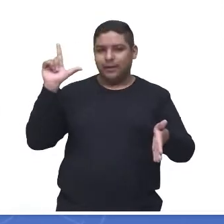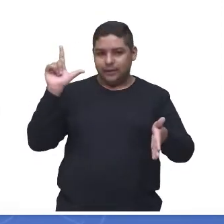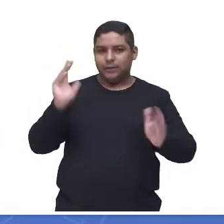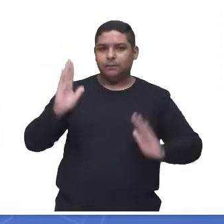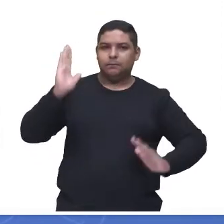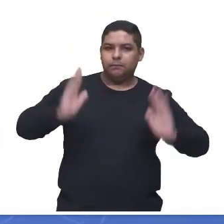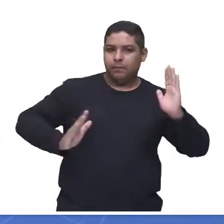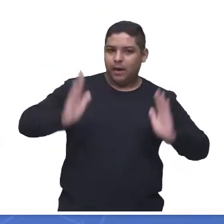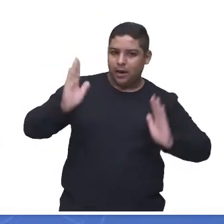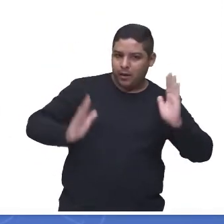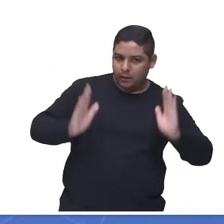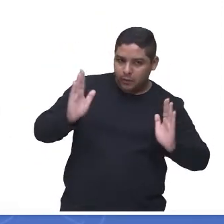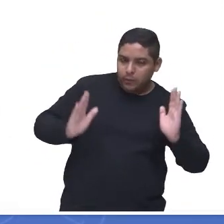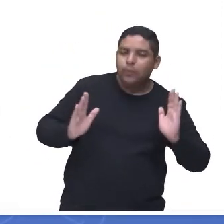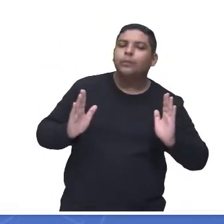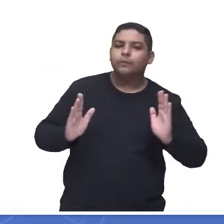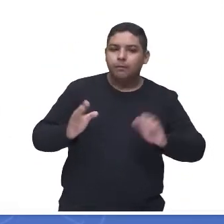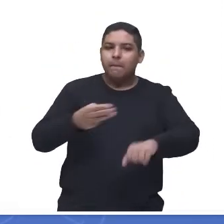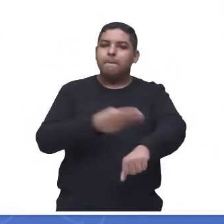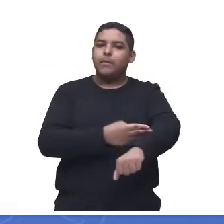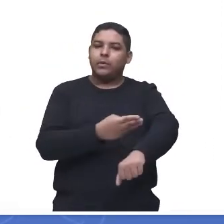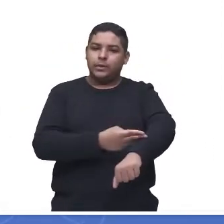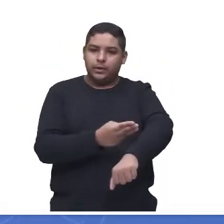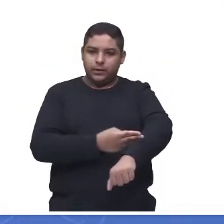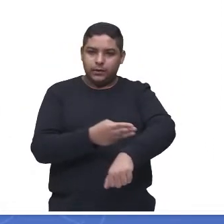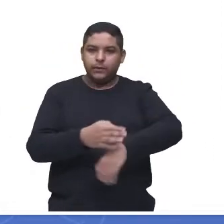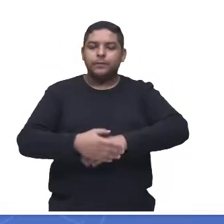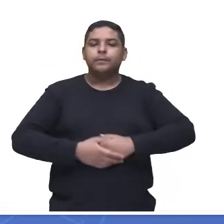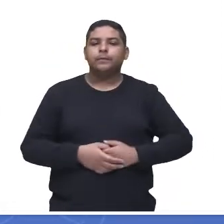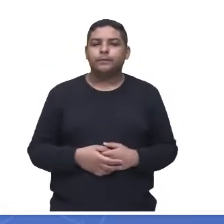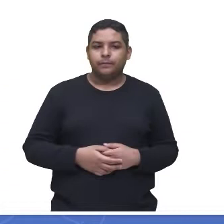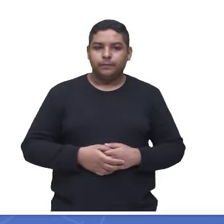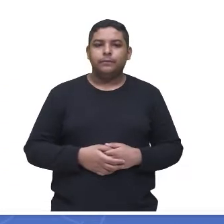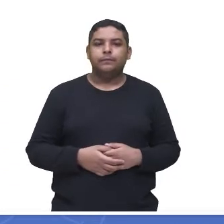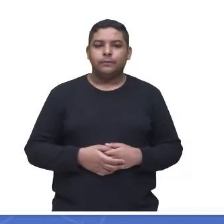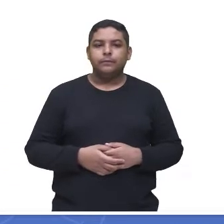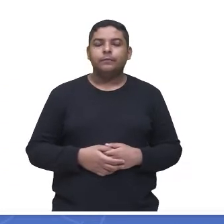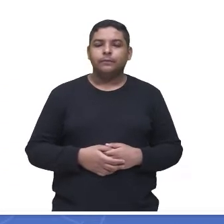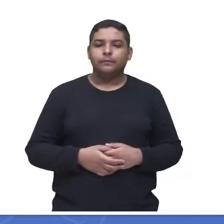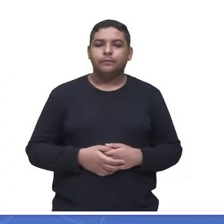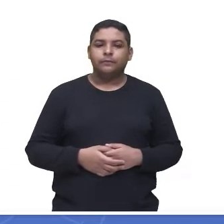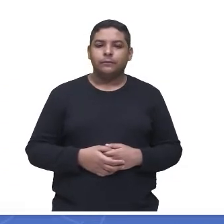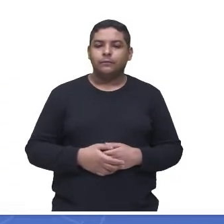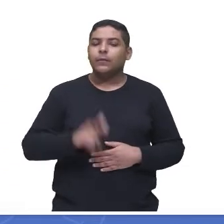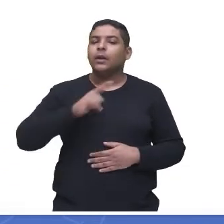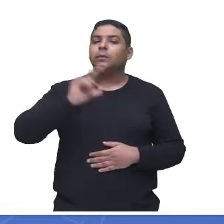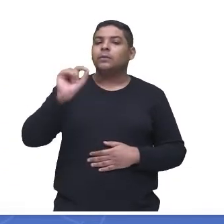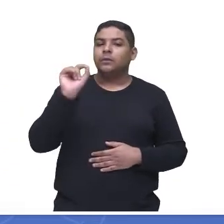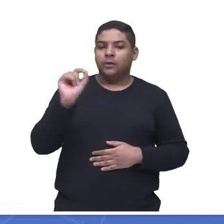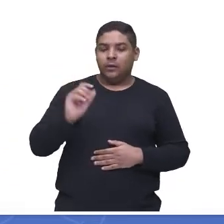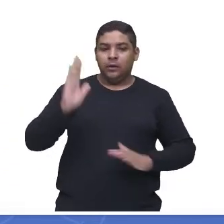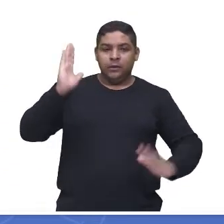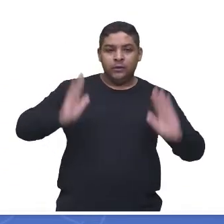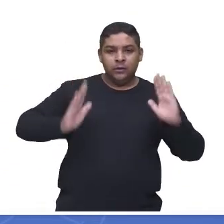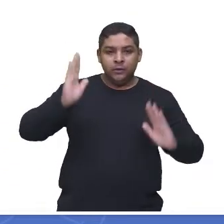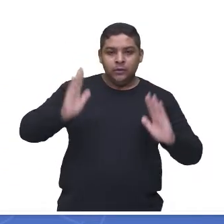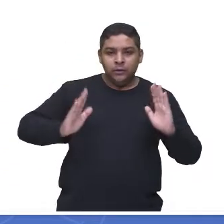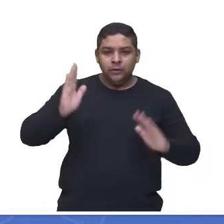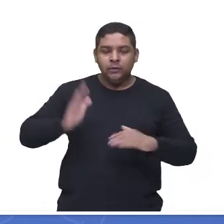entender o moderno. Então vamos lá, vamos ver, ó. Nós temos aí o período que nós chamamos de